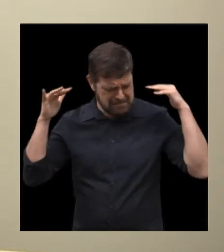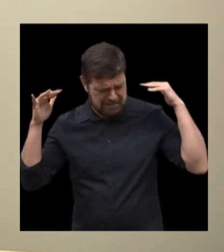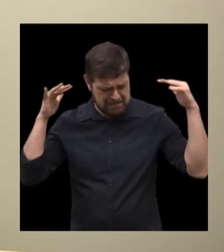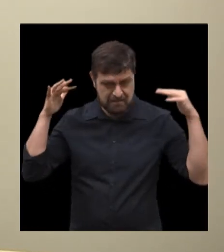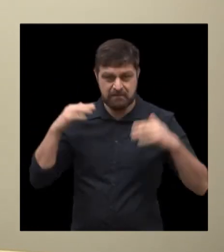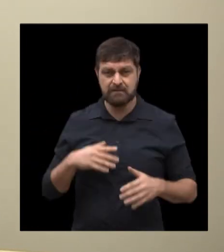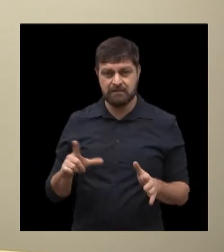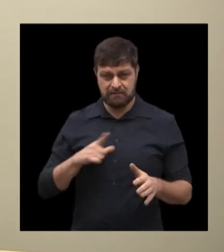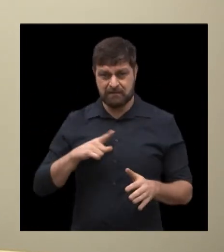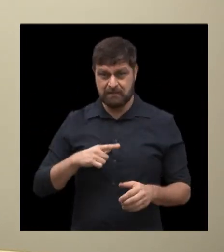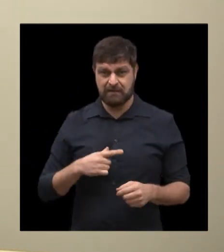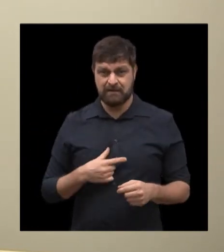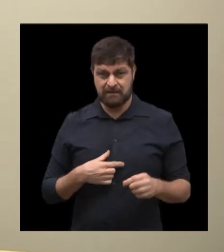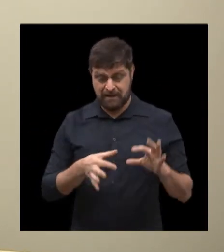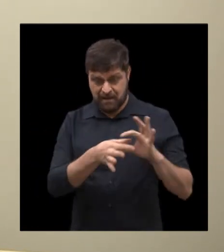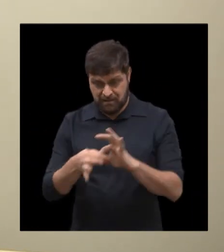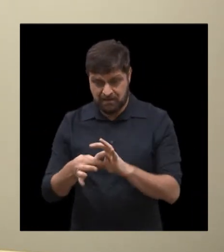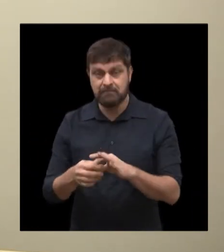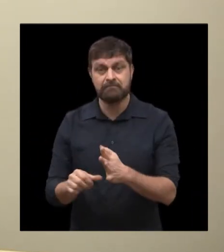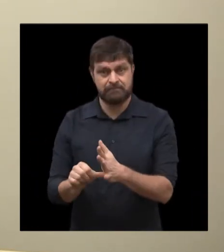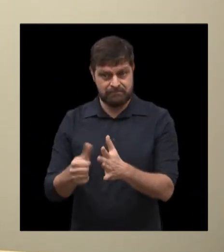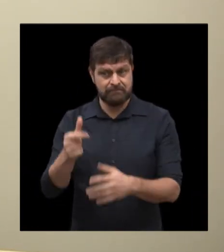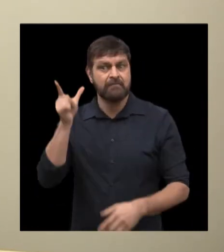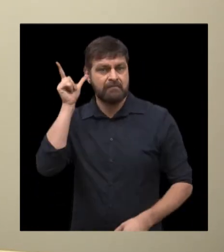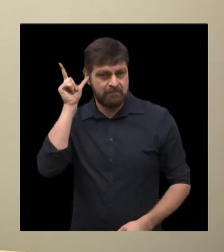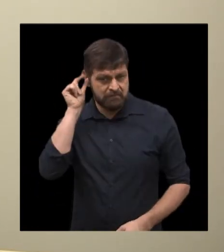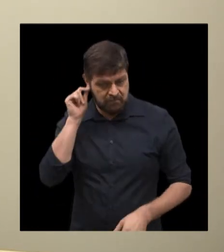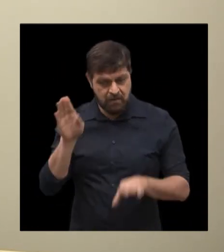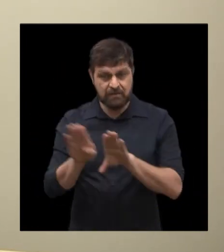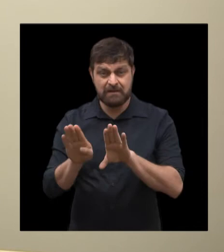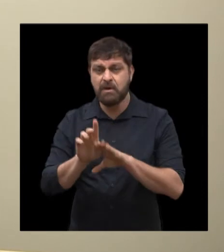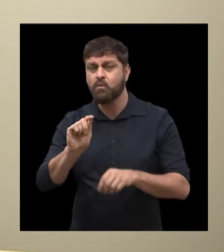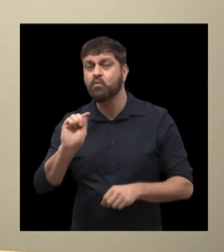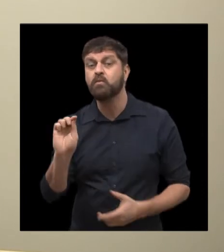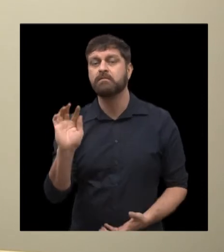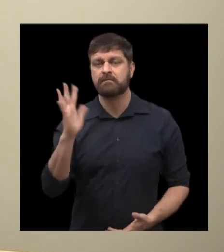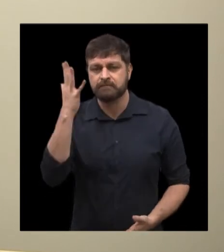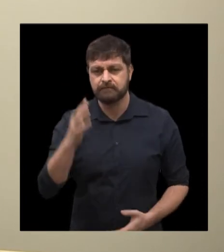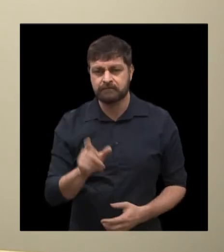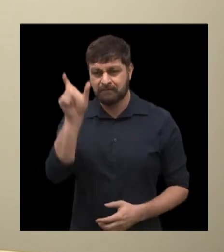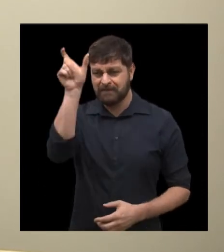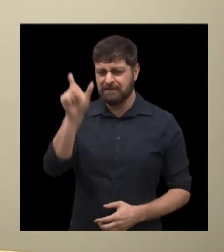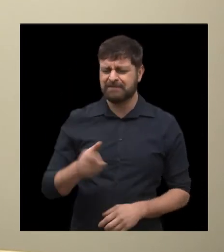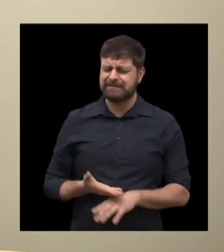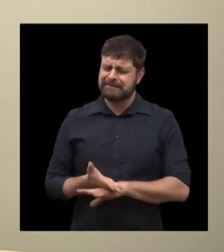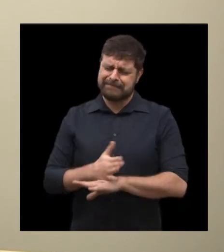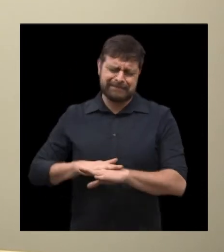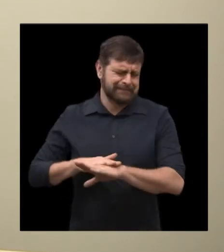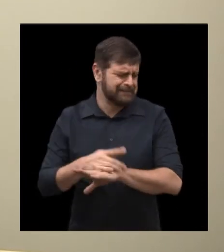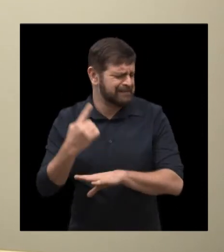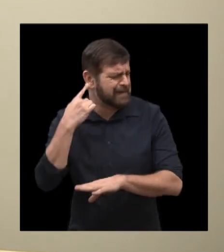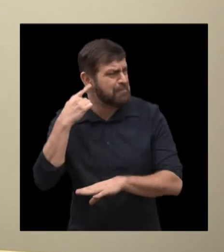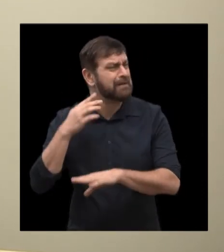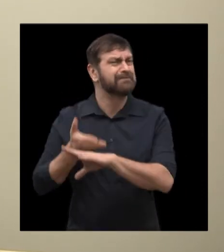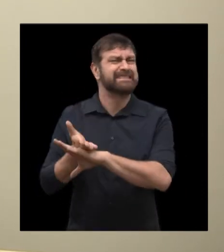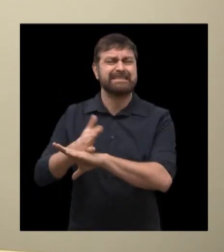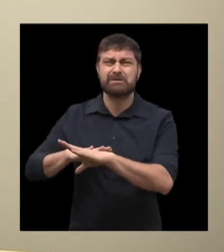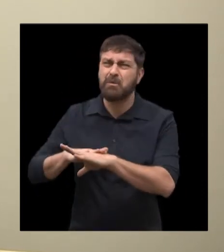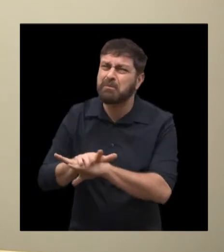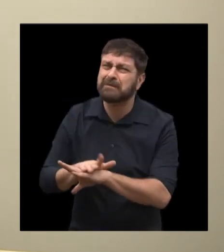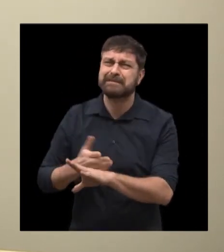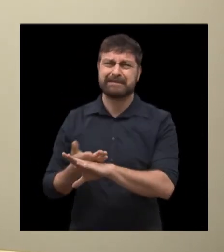mas um deles é associado à perda auditiva. E o que acontece é que a pessoa se incomoda, ela percebe mais o